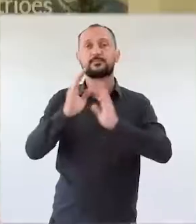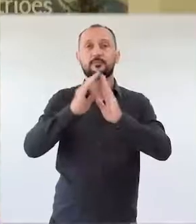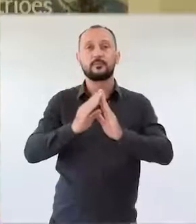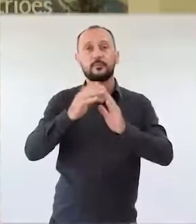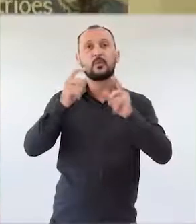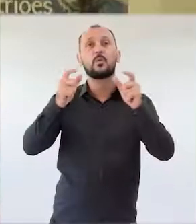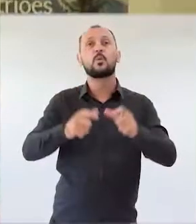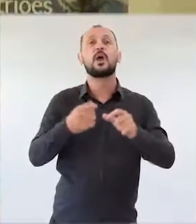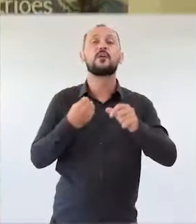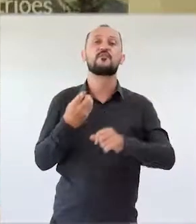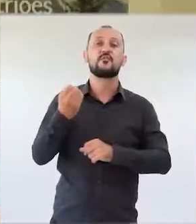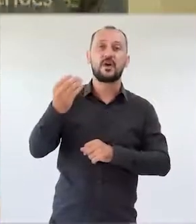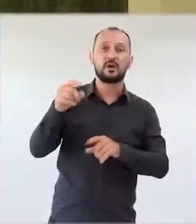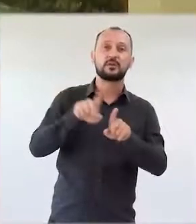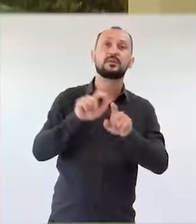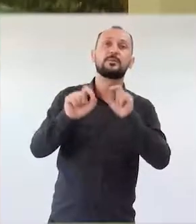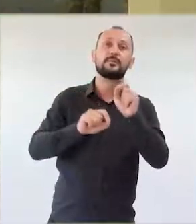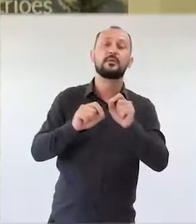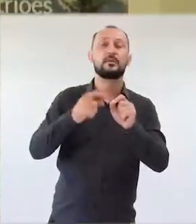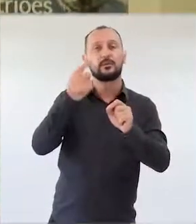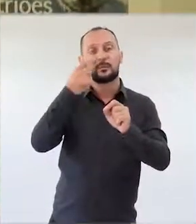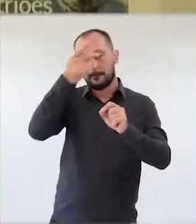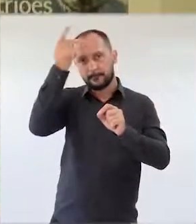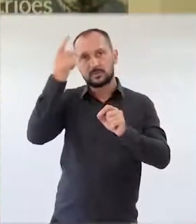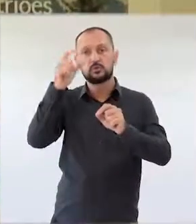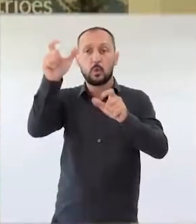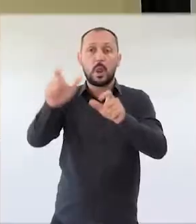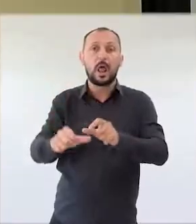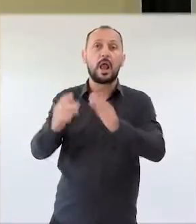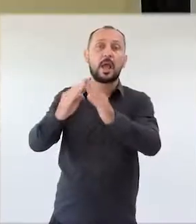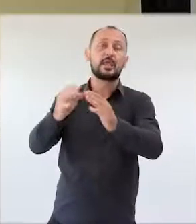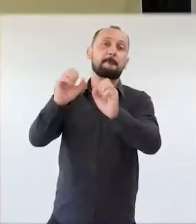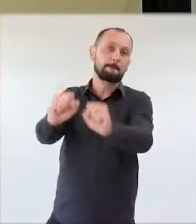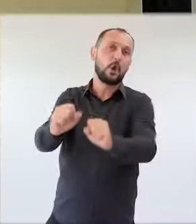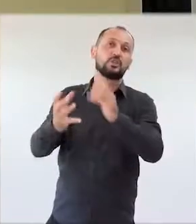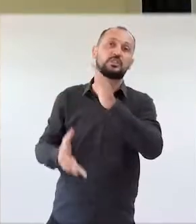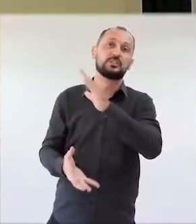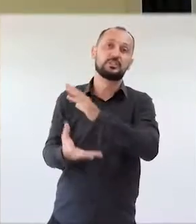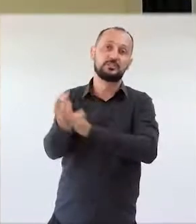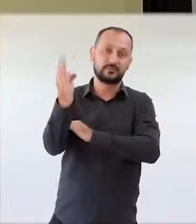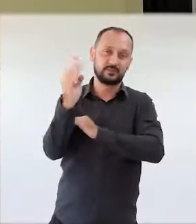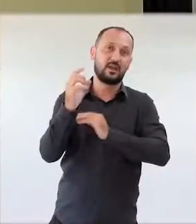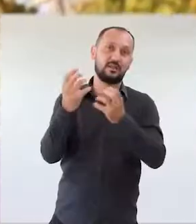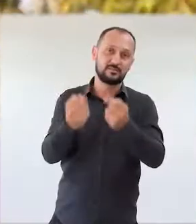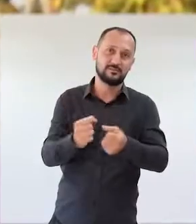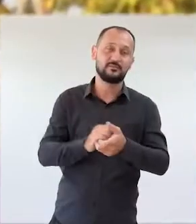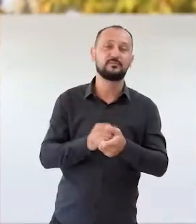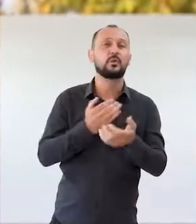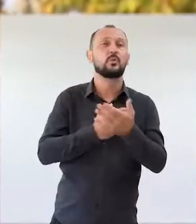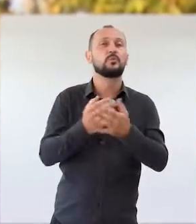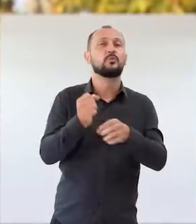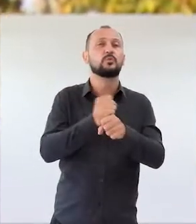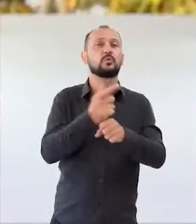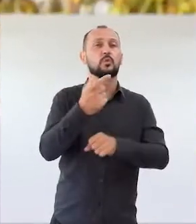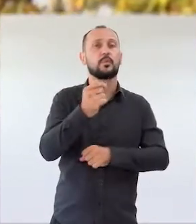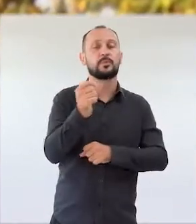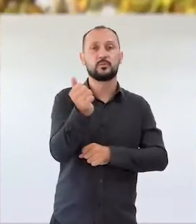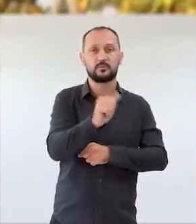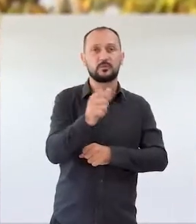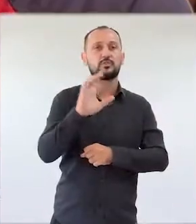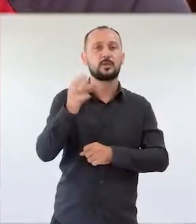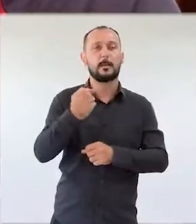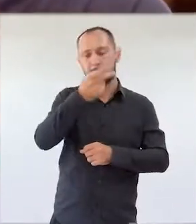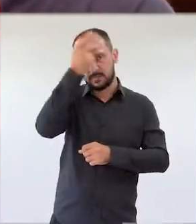hospedagem, poderá definir destinos de viagens e também procurar um anfitrião que possa lhe receber. Membro desde